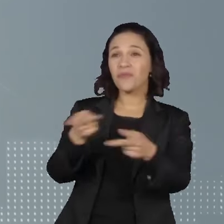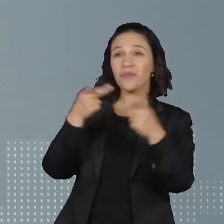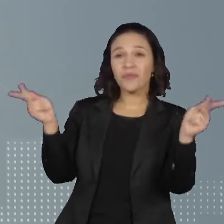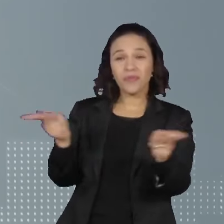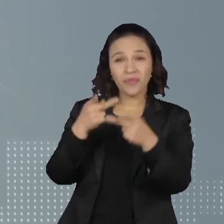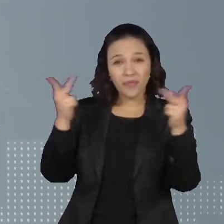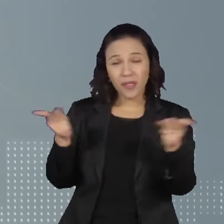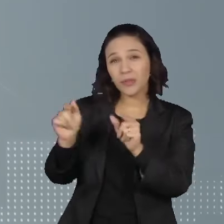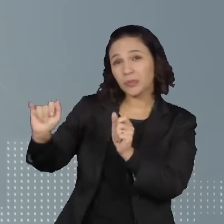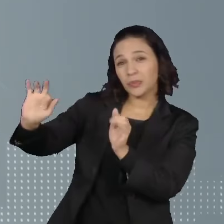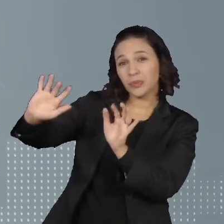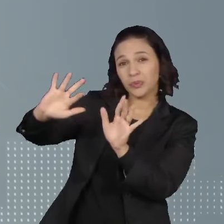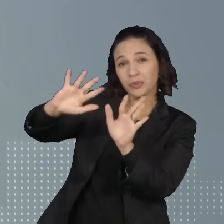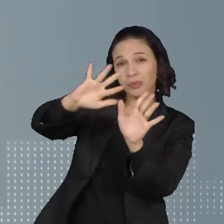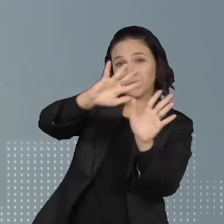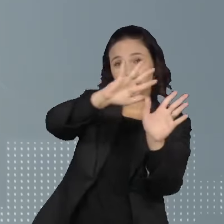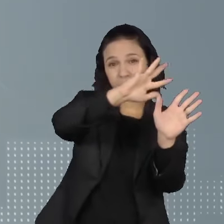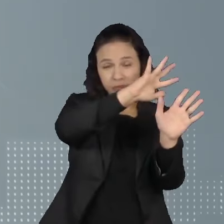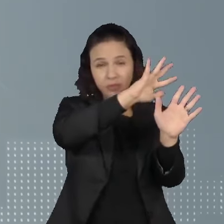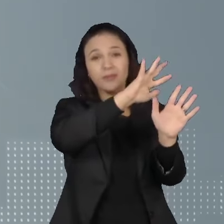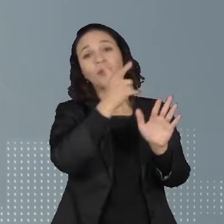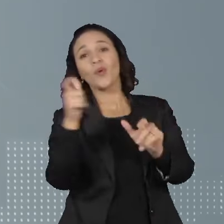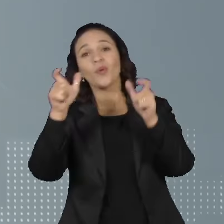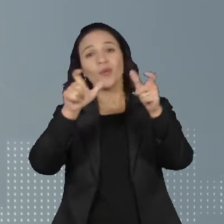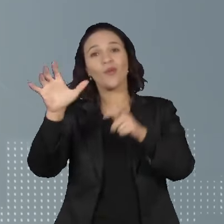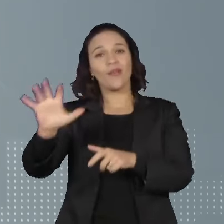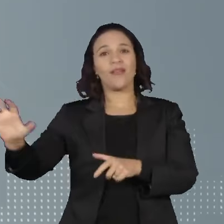trouxeram a fumaça das queimadas de outras regiões do país